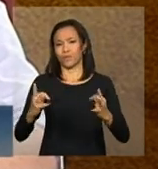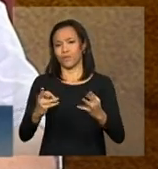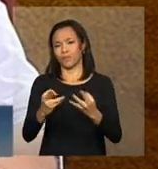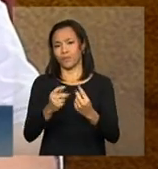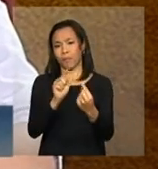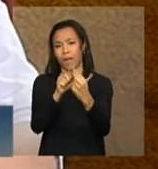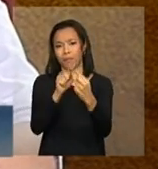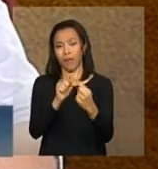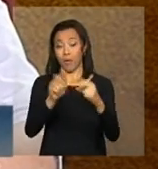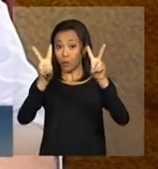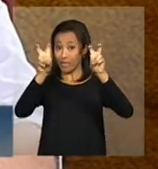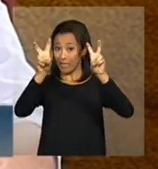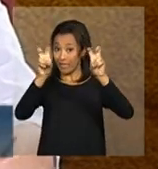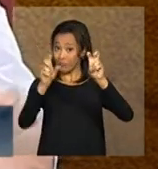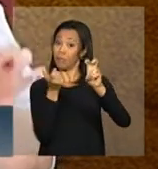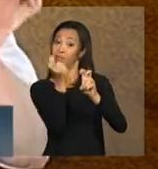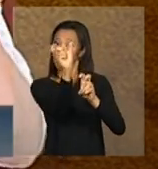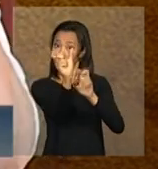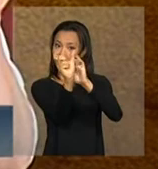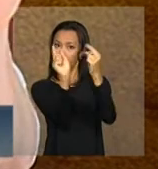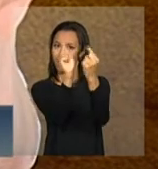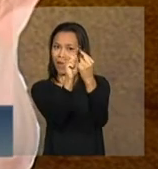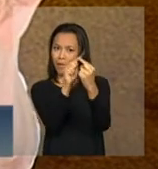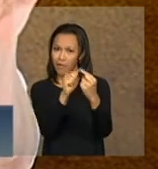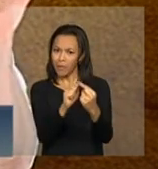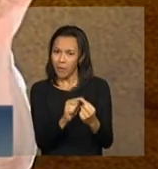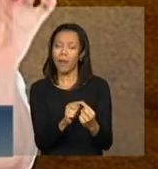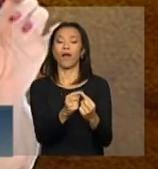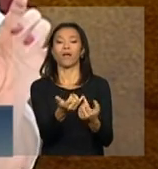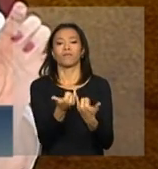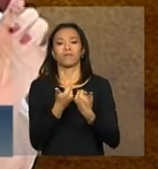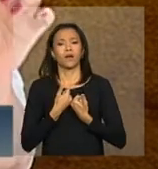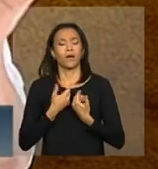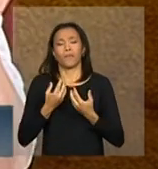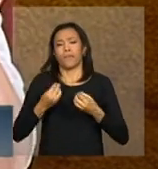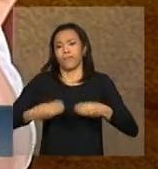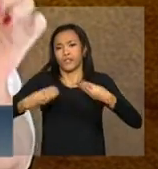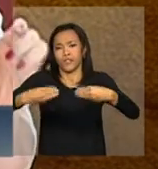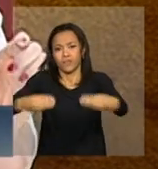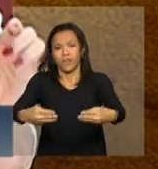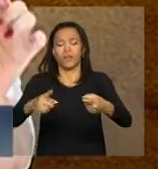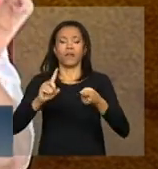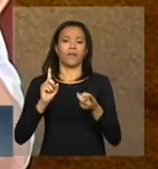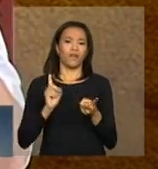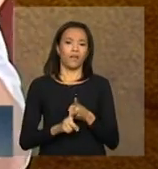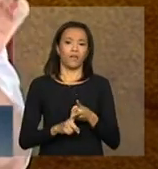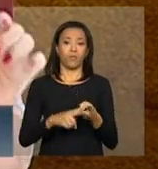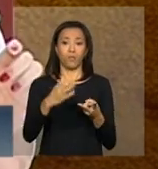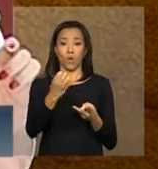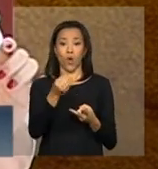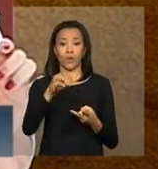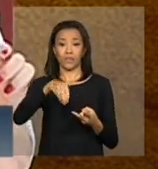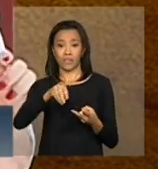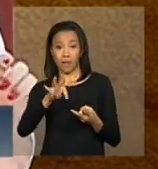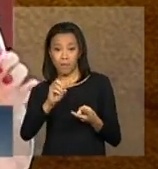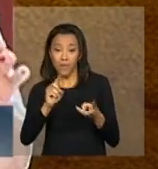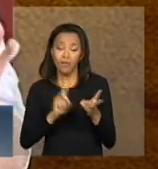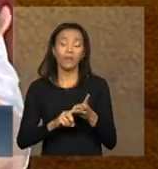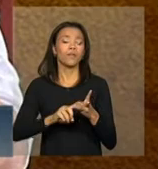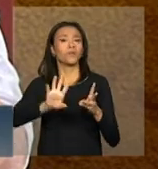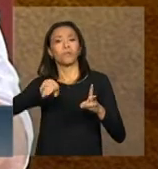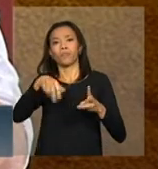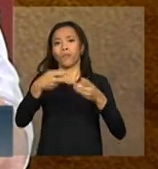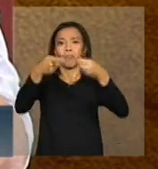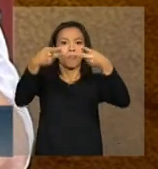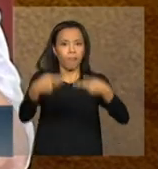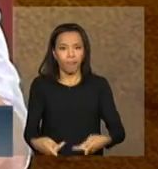relacionadas àquele item que você quer, por ministério, por ação orçamentária, por plano orçamentário.